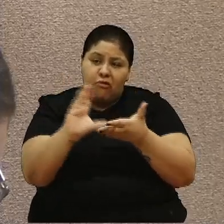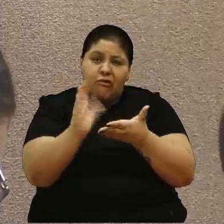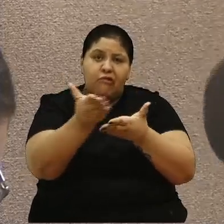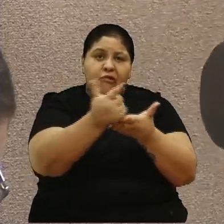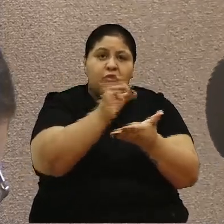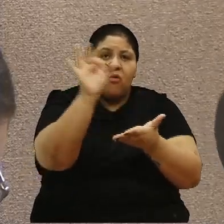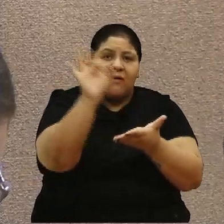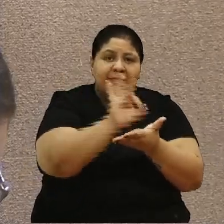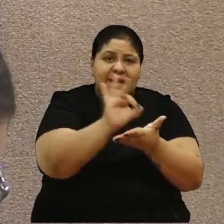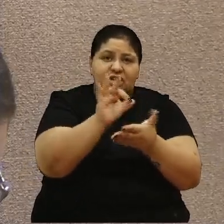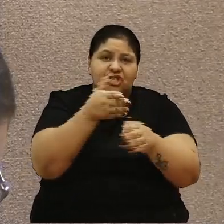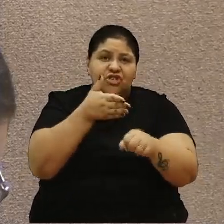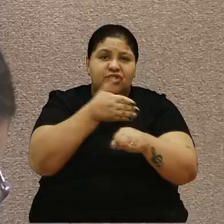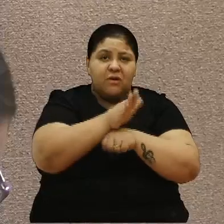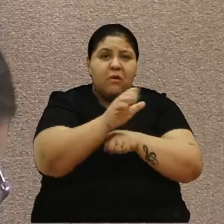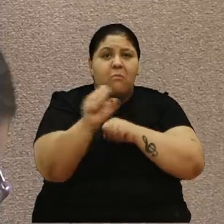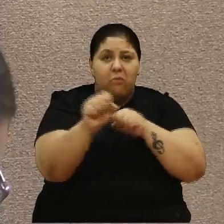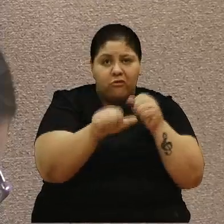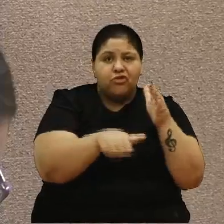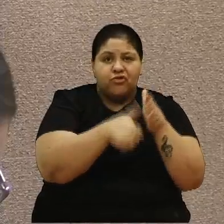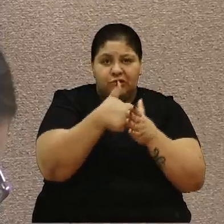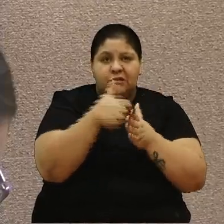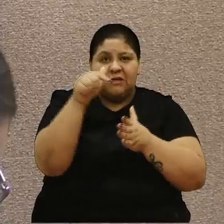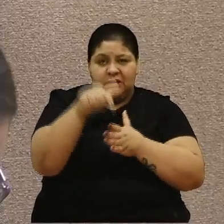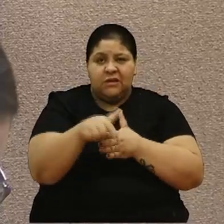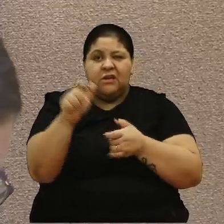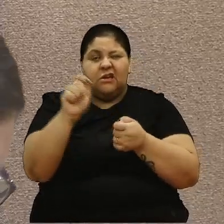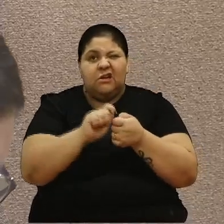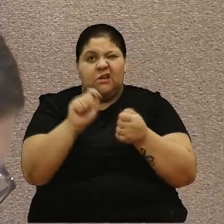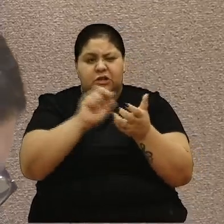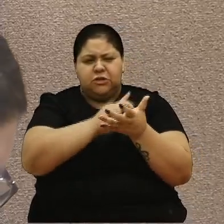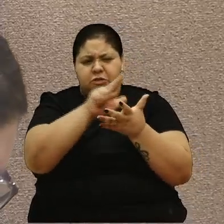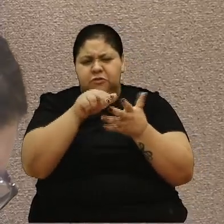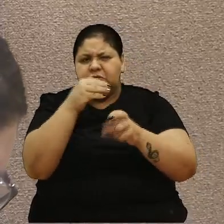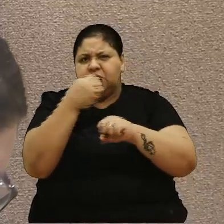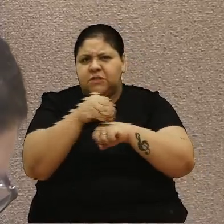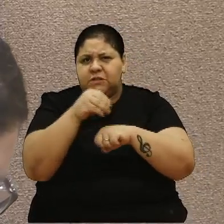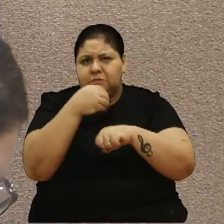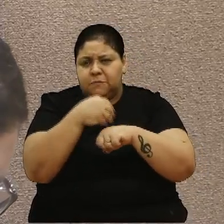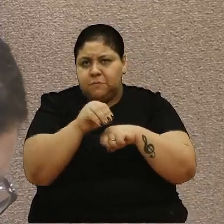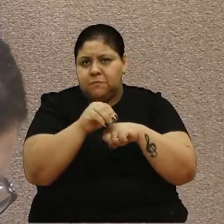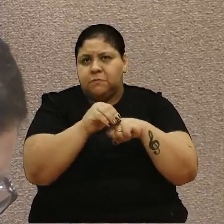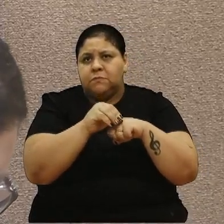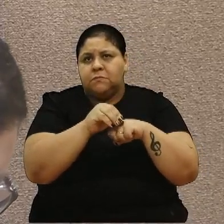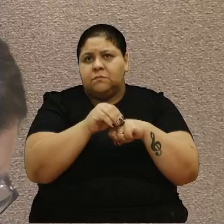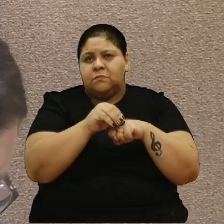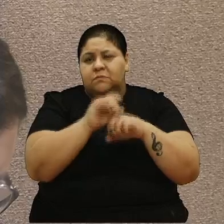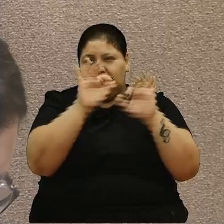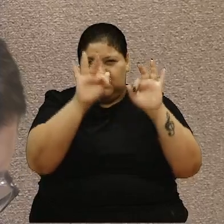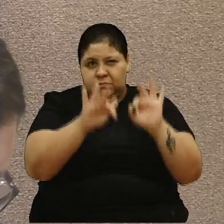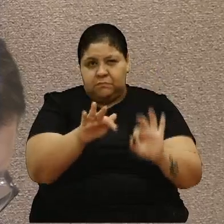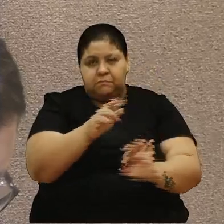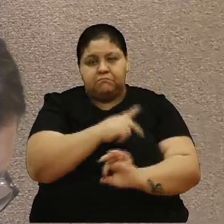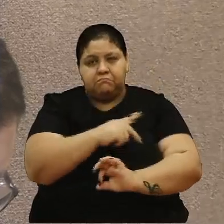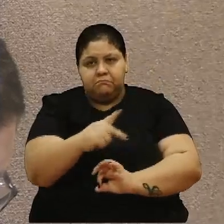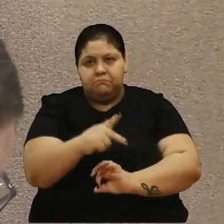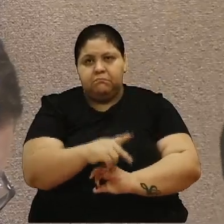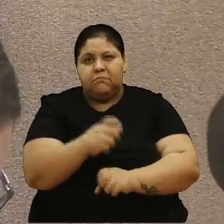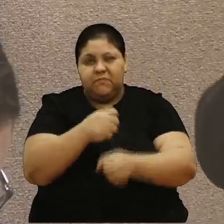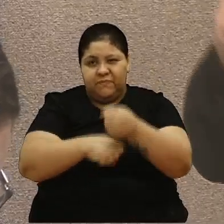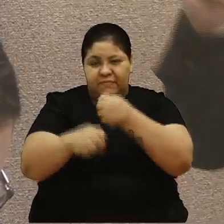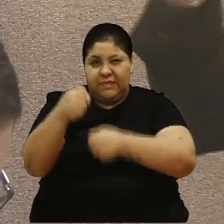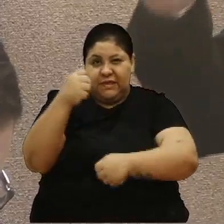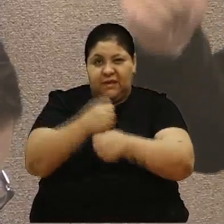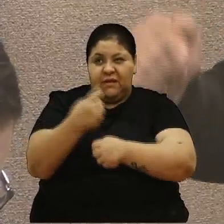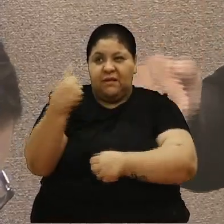taxa de embarque, dá para melhorar. Aqui eu fiz diversas indicações e, para concluir, senhor presidente, ano